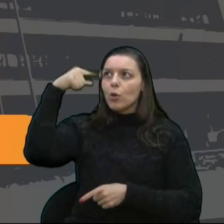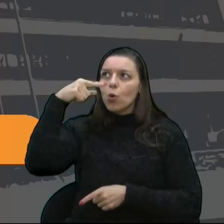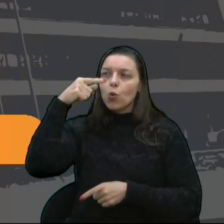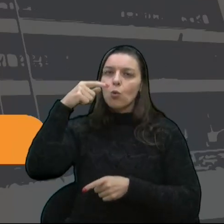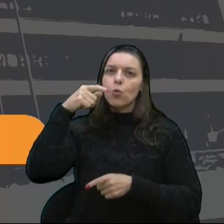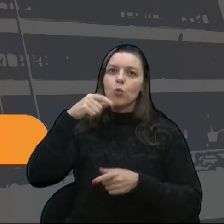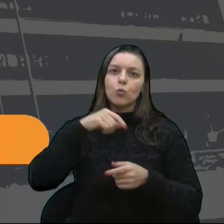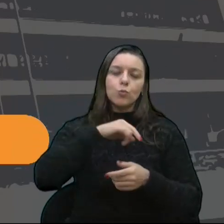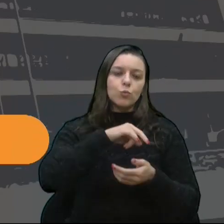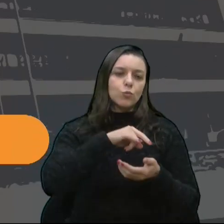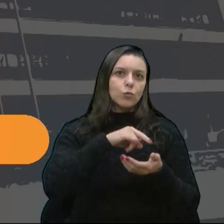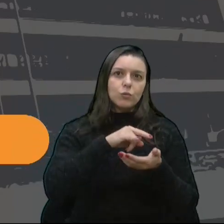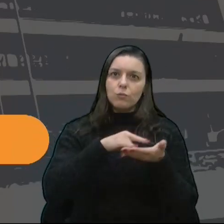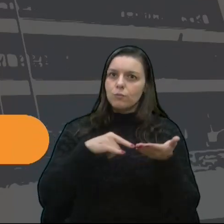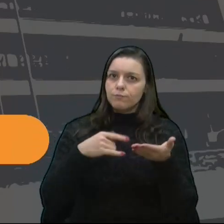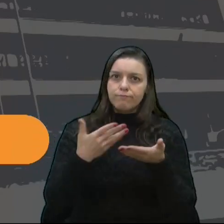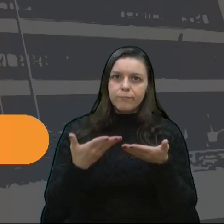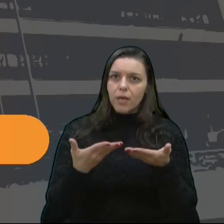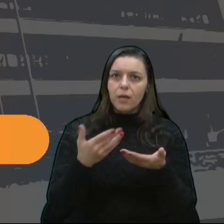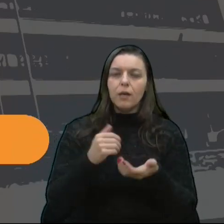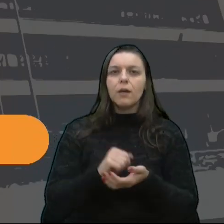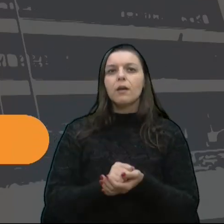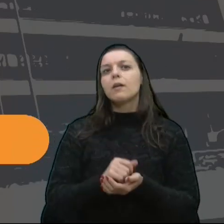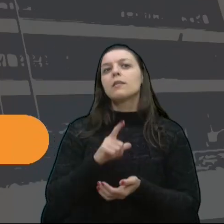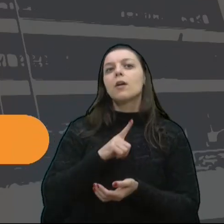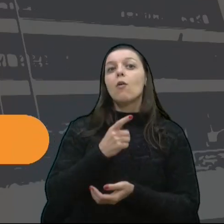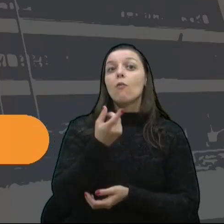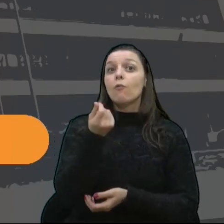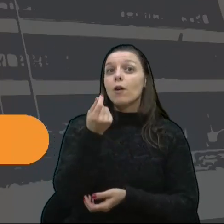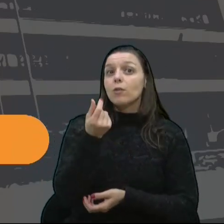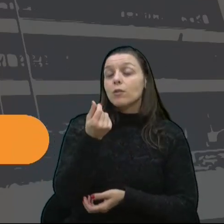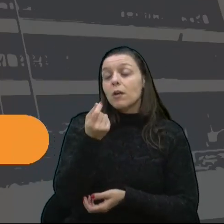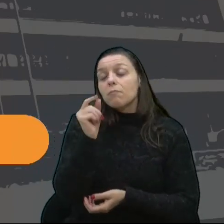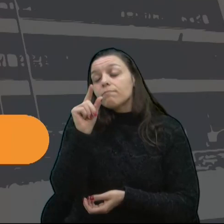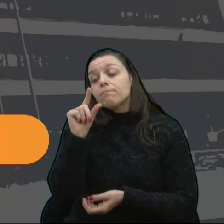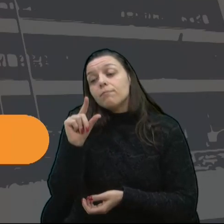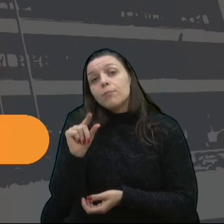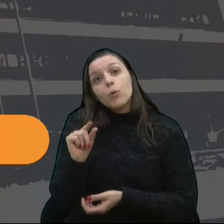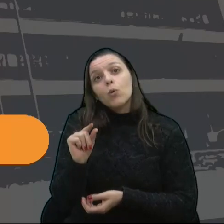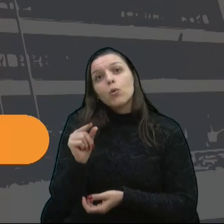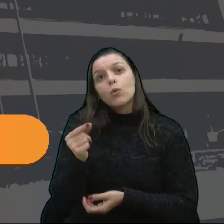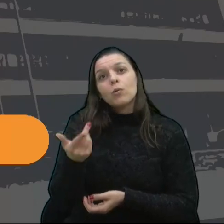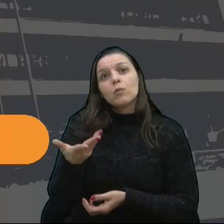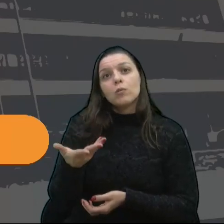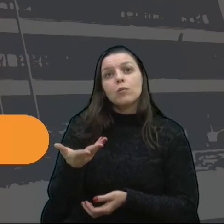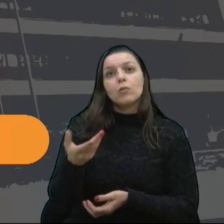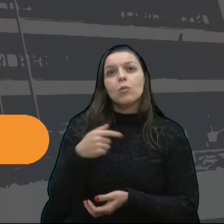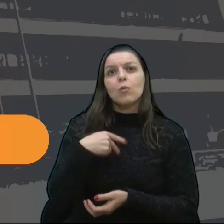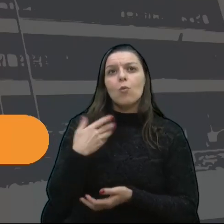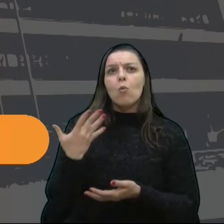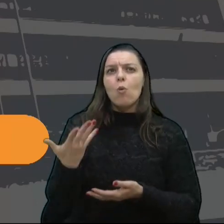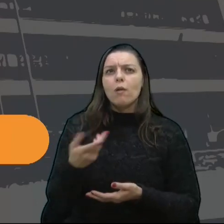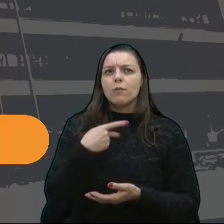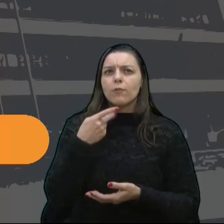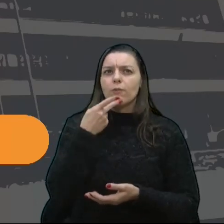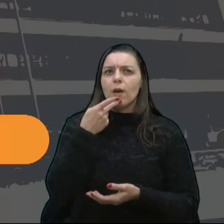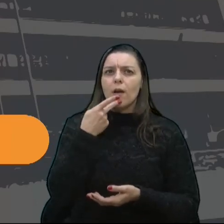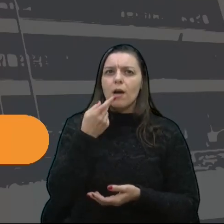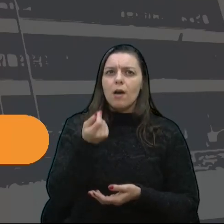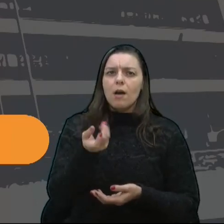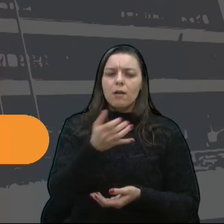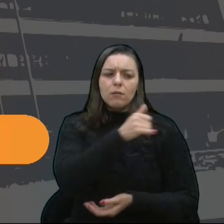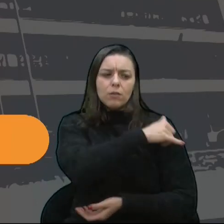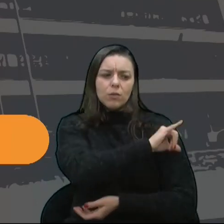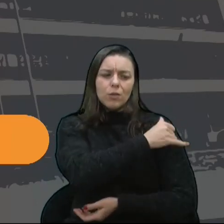conta. Então, assim, são valores que a gente realmente entende como irrisórios hoje em dia, quando a gente fala sobre custo de vida no Rio de